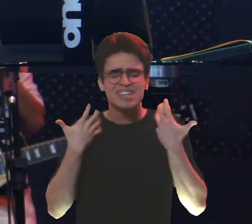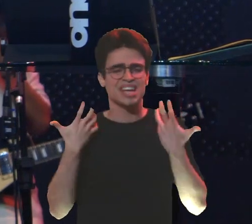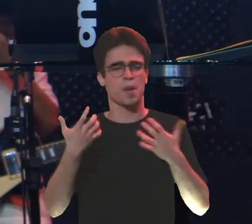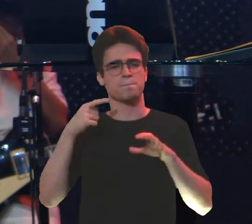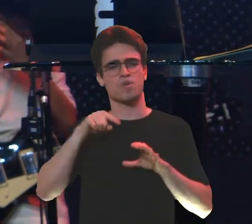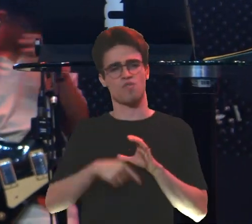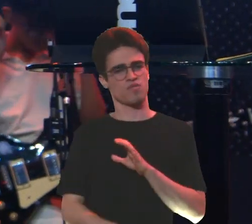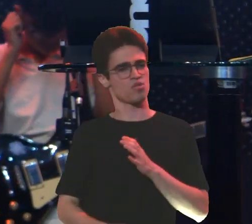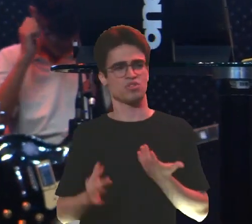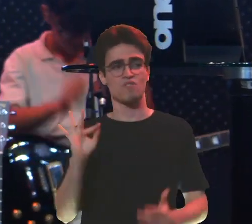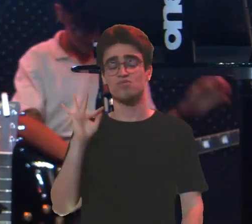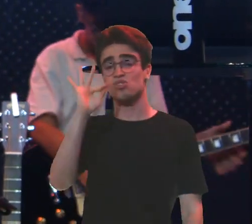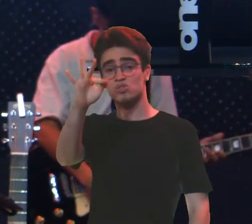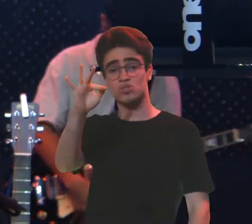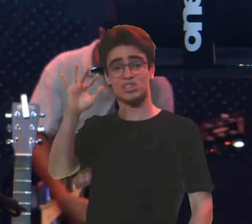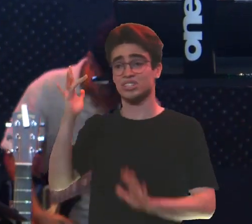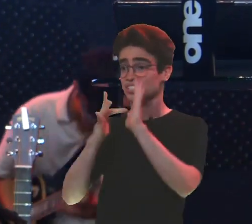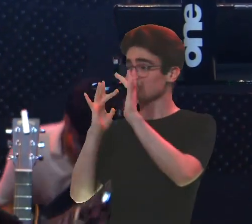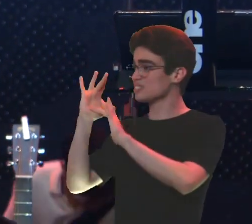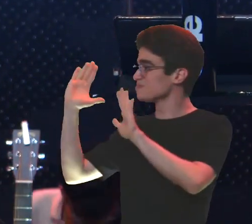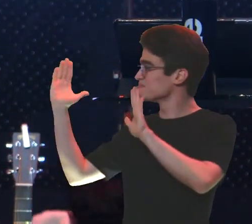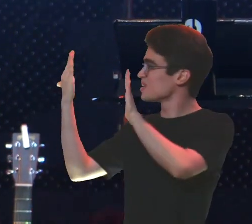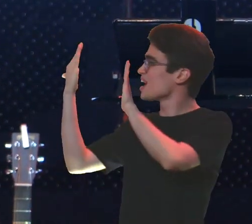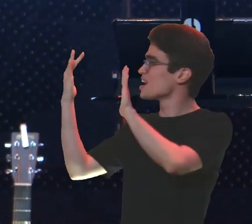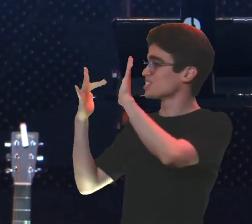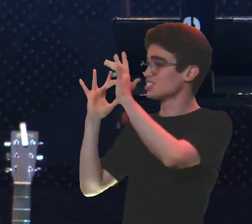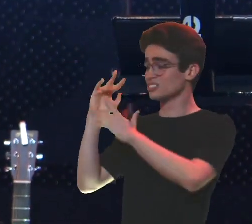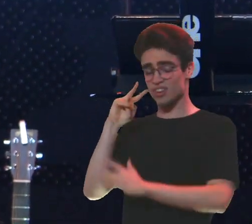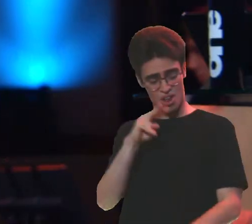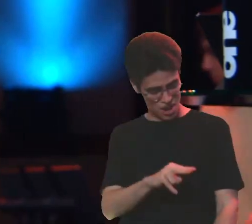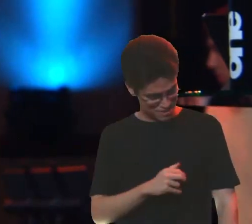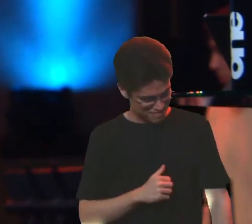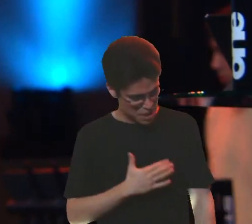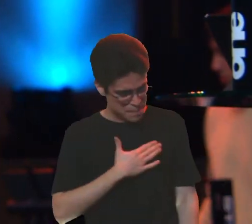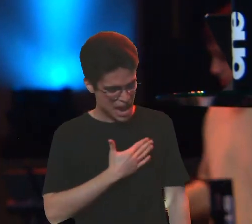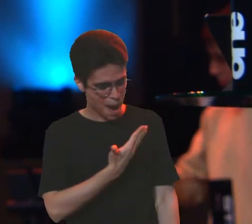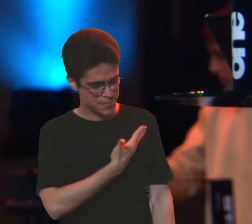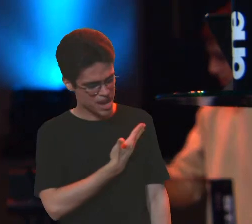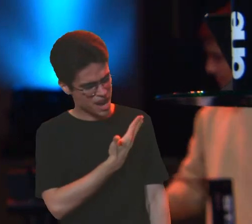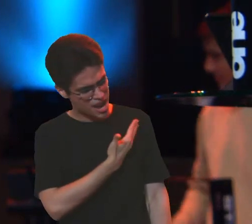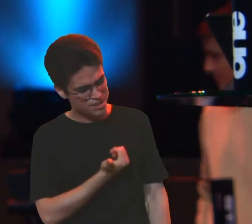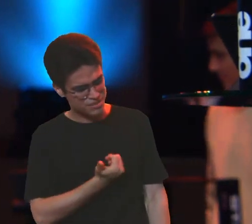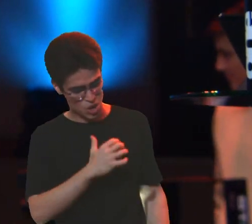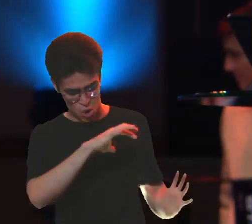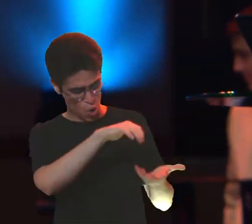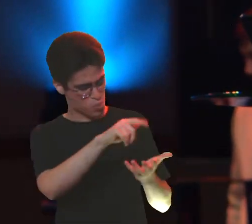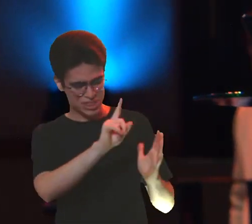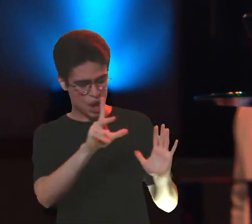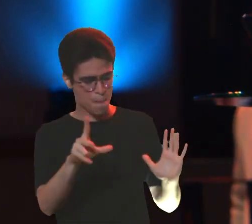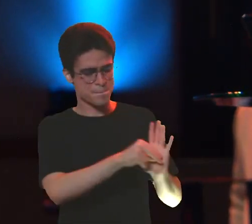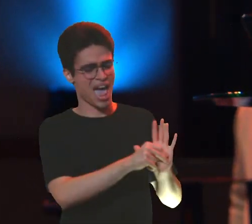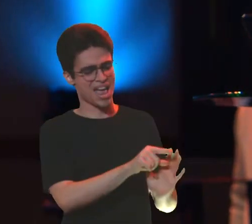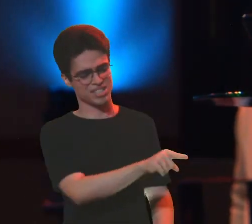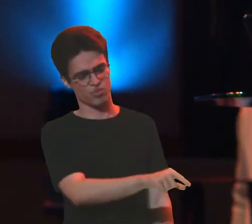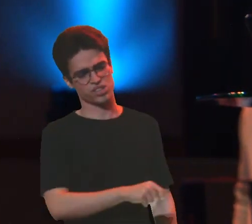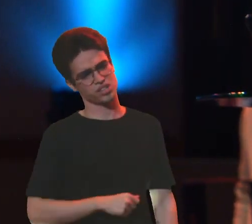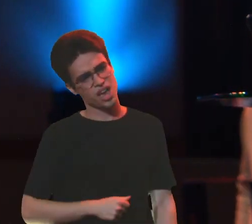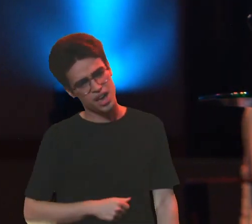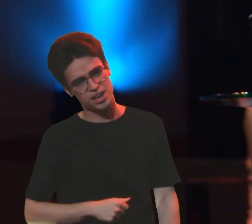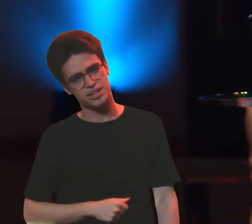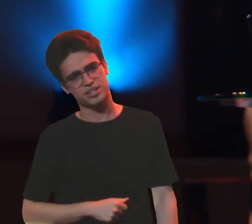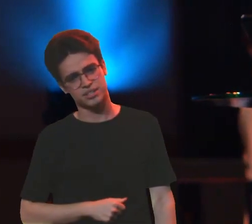um dia chegar diante de Jesus e Ele olhar para mim e falar: minha amiga, o mundo não era digno de você?